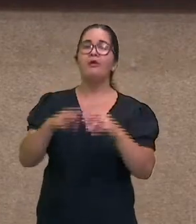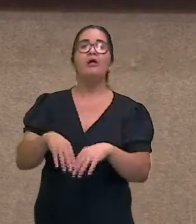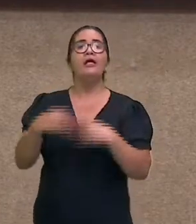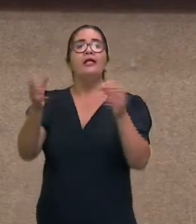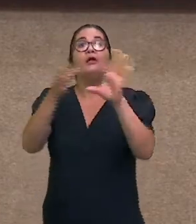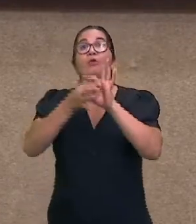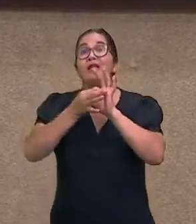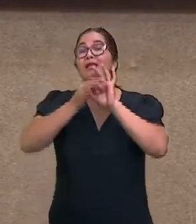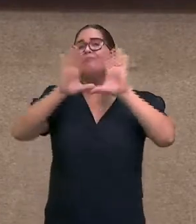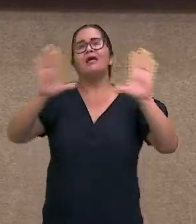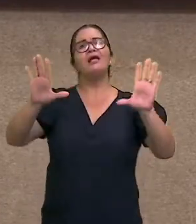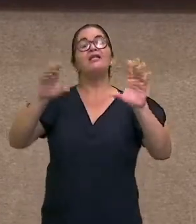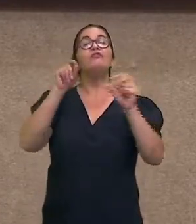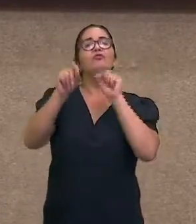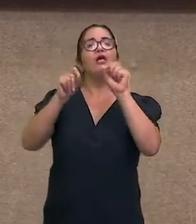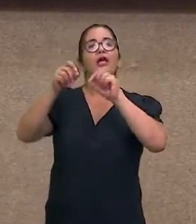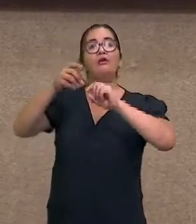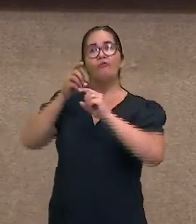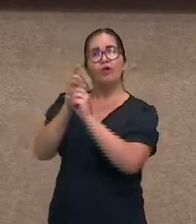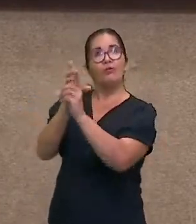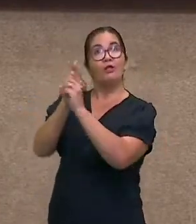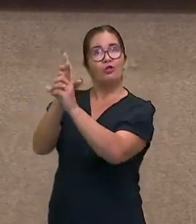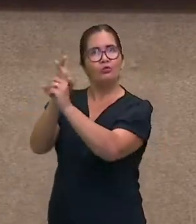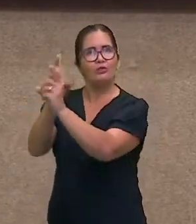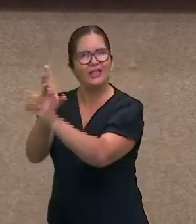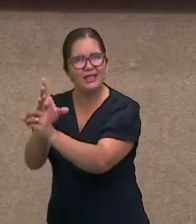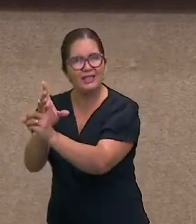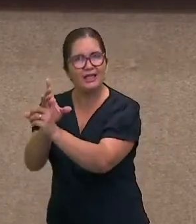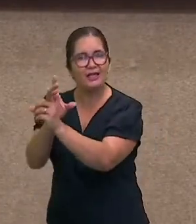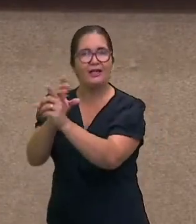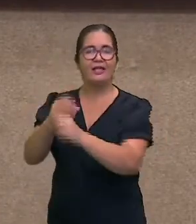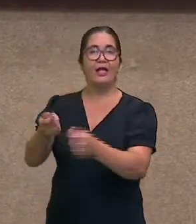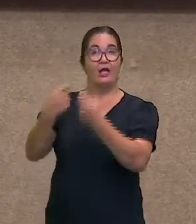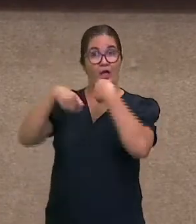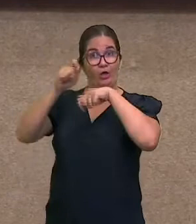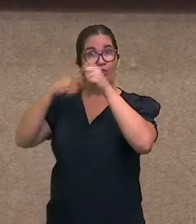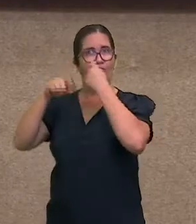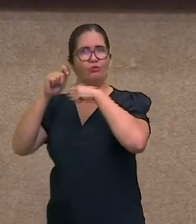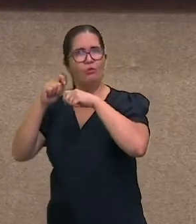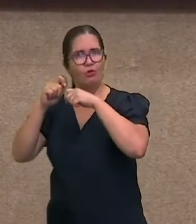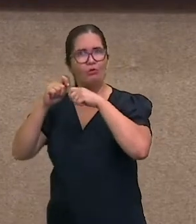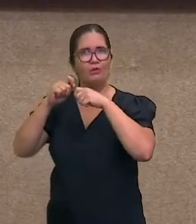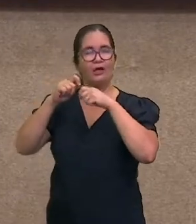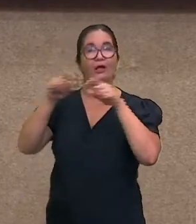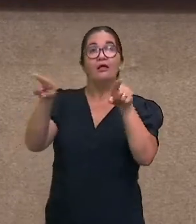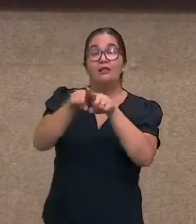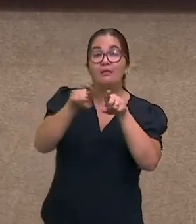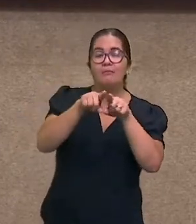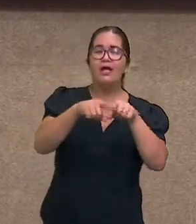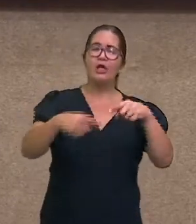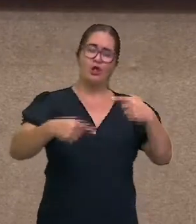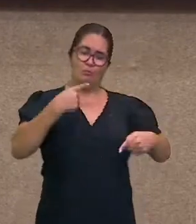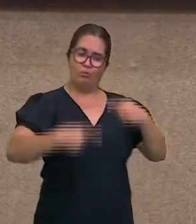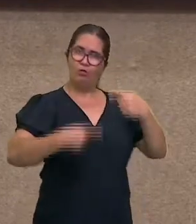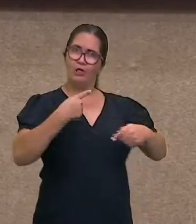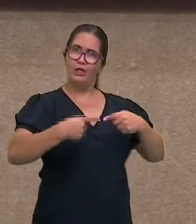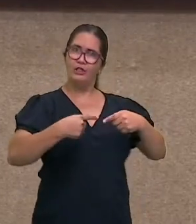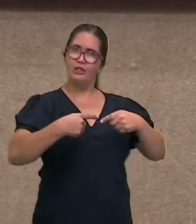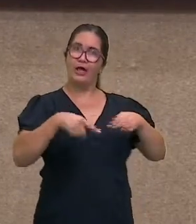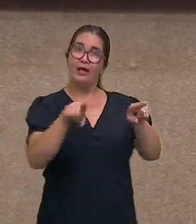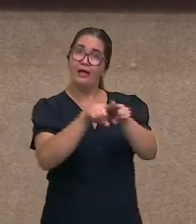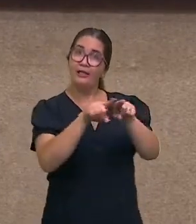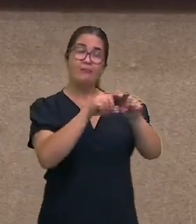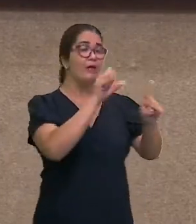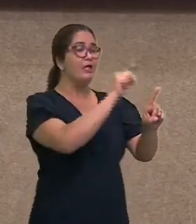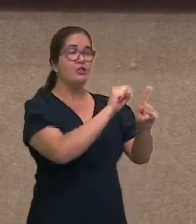Liberalismo foi uma doutrina econômica, política e social que surgiu na Europa no século XVIII,